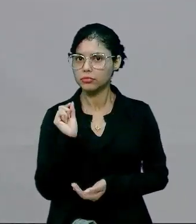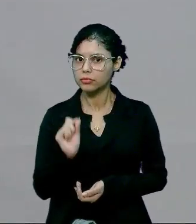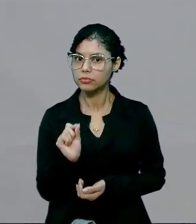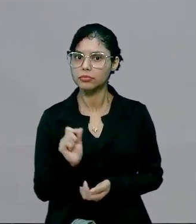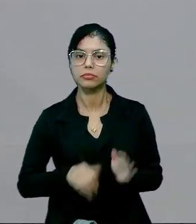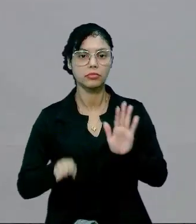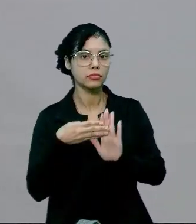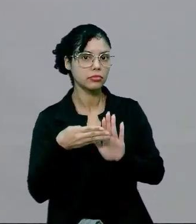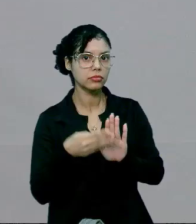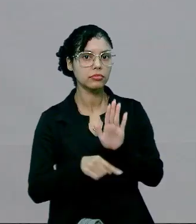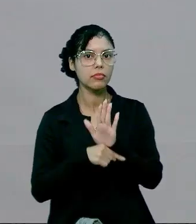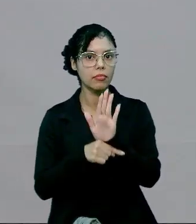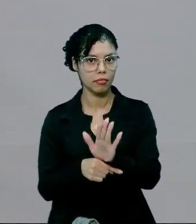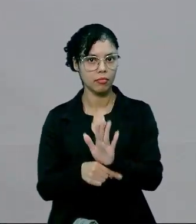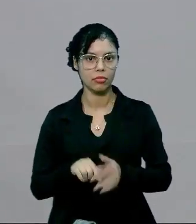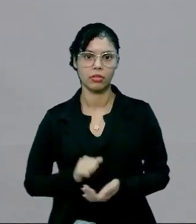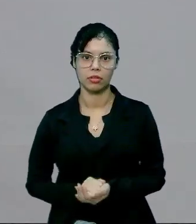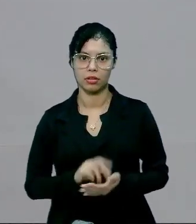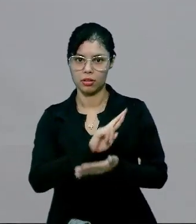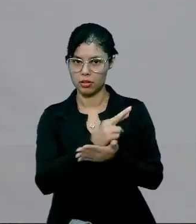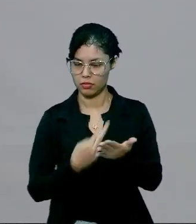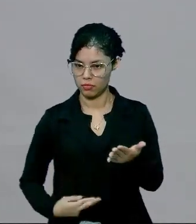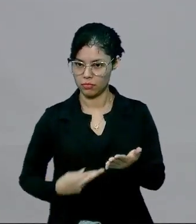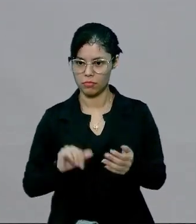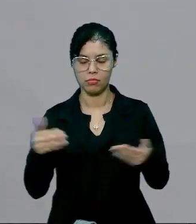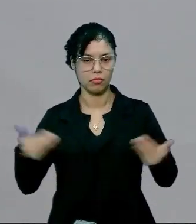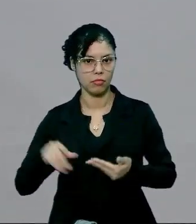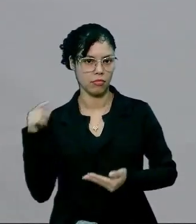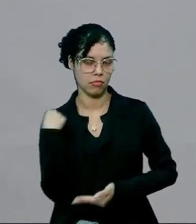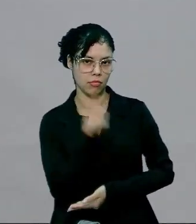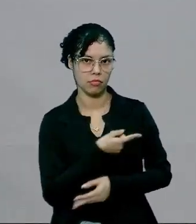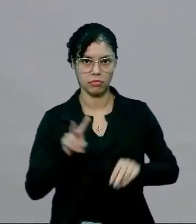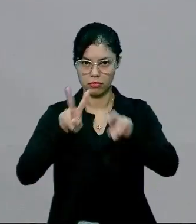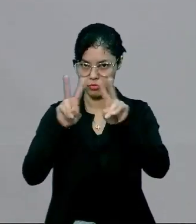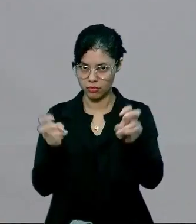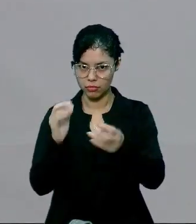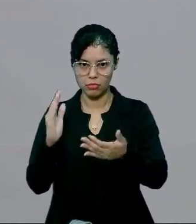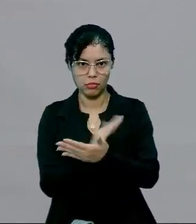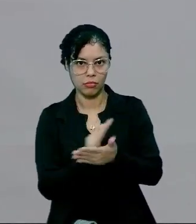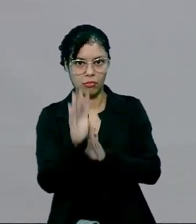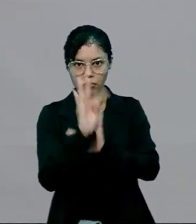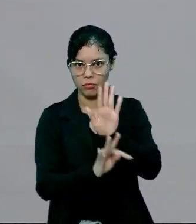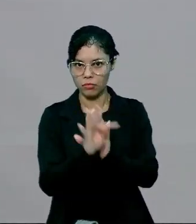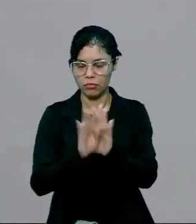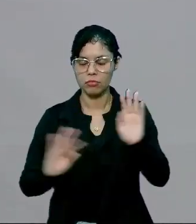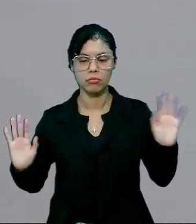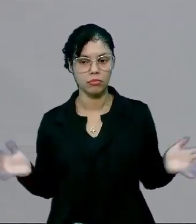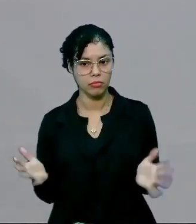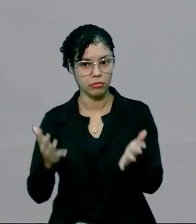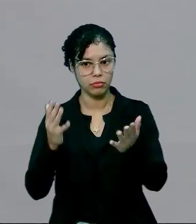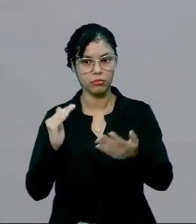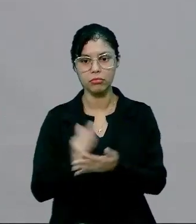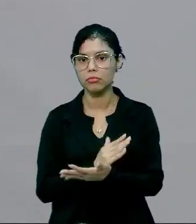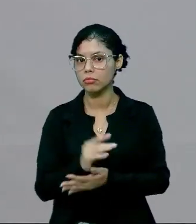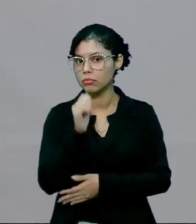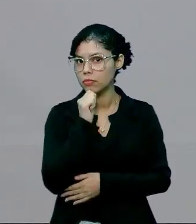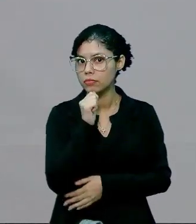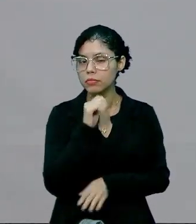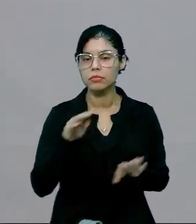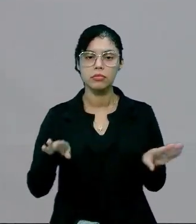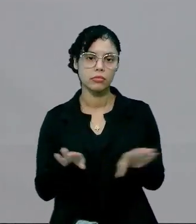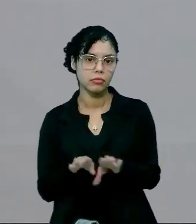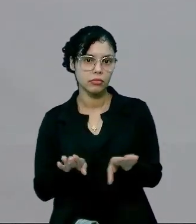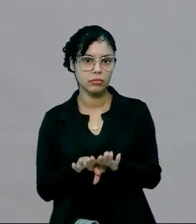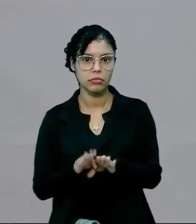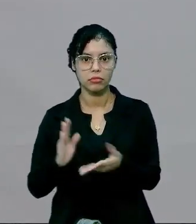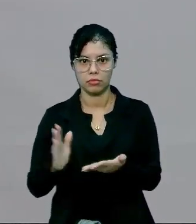uma proposta de redação. Hoje nós trouxemos um tema com alguns textos motivadores e, além disso, nós